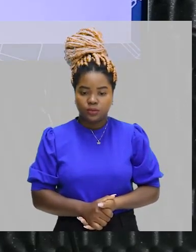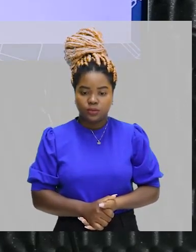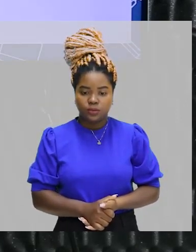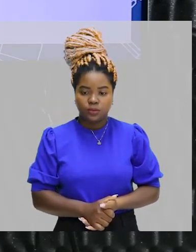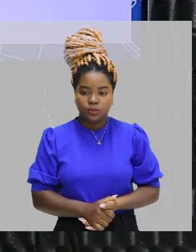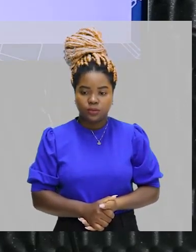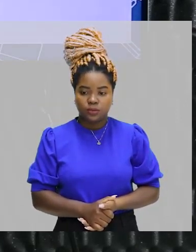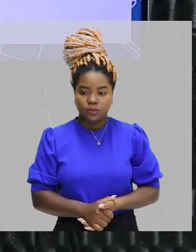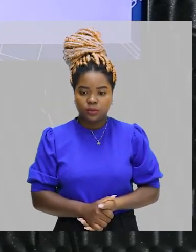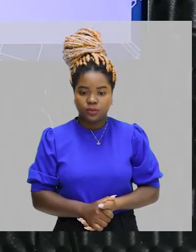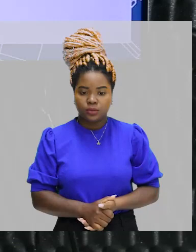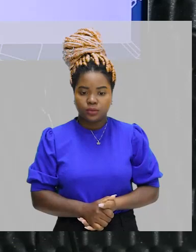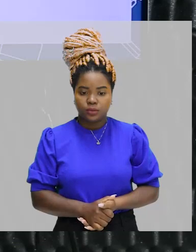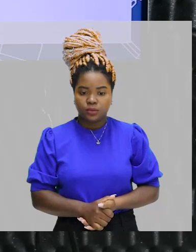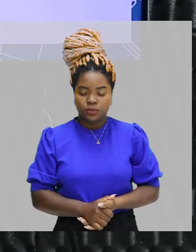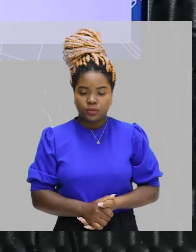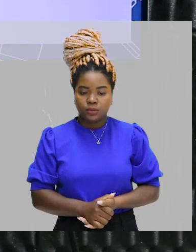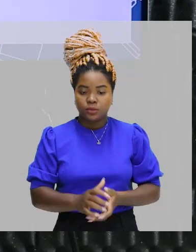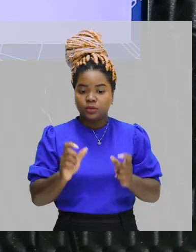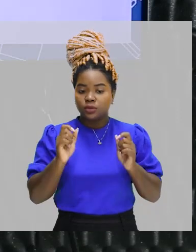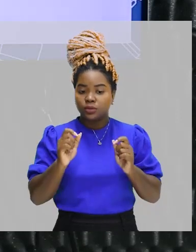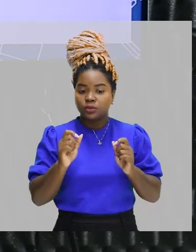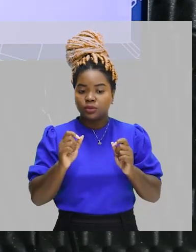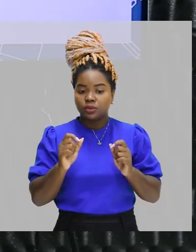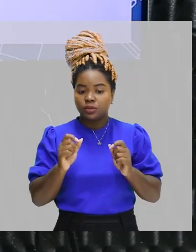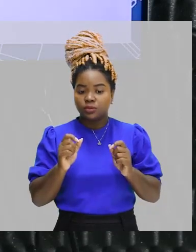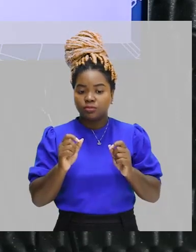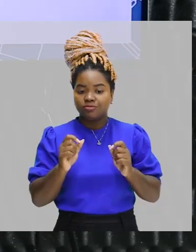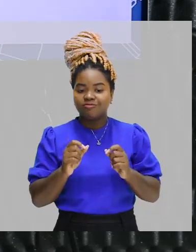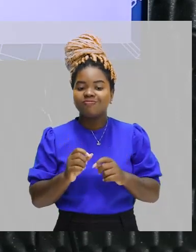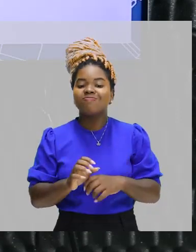é justamente a descoberta do elétron.